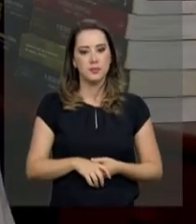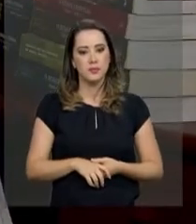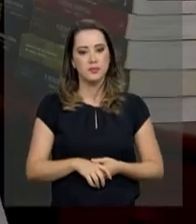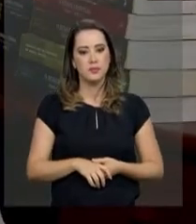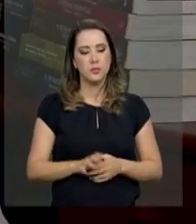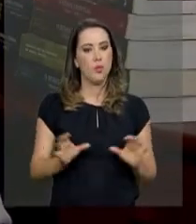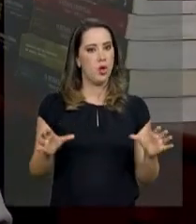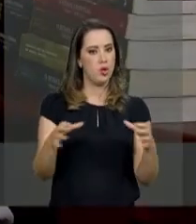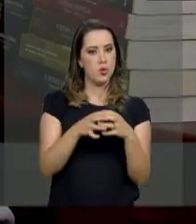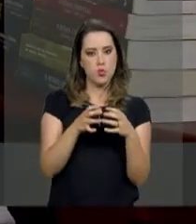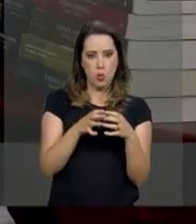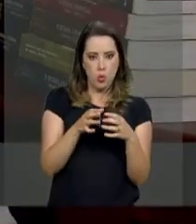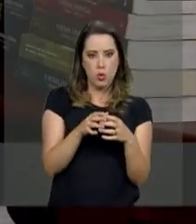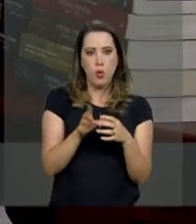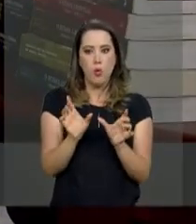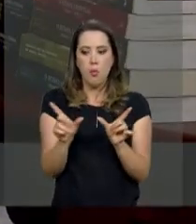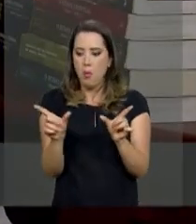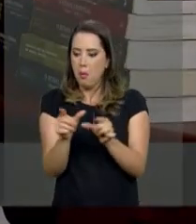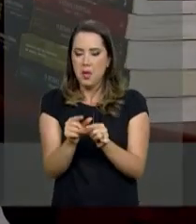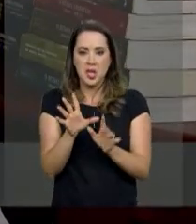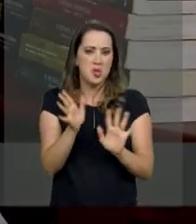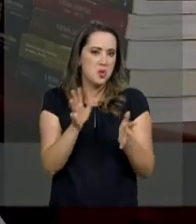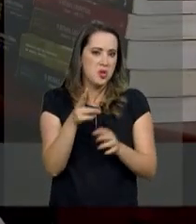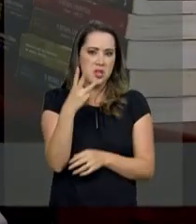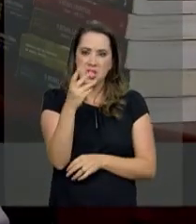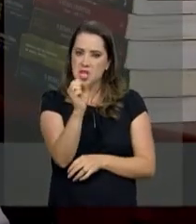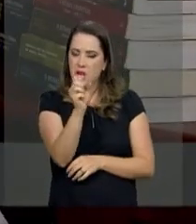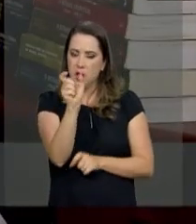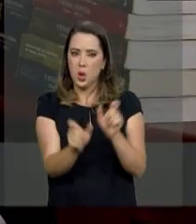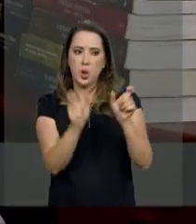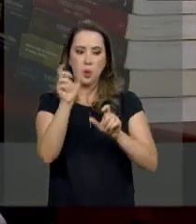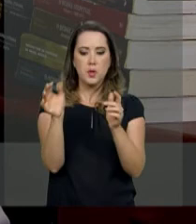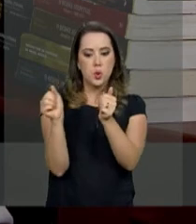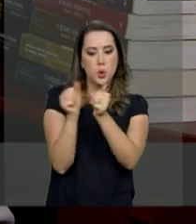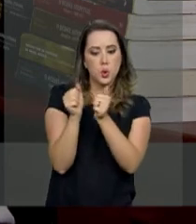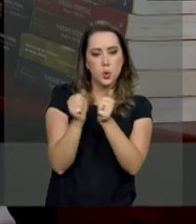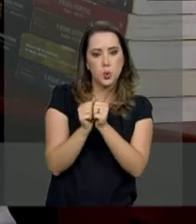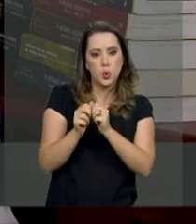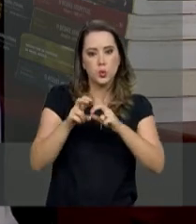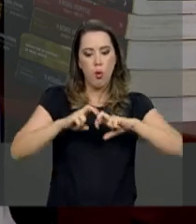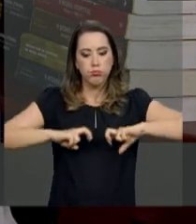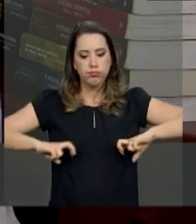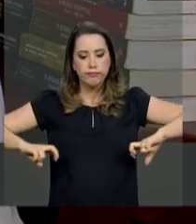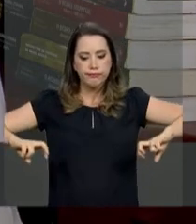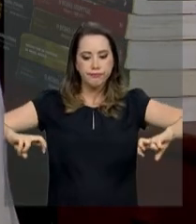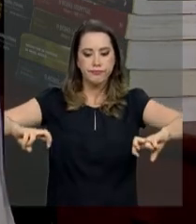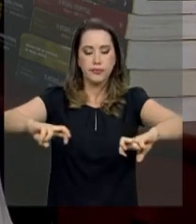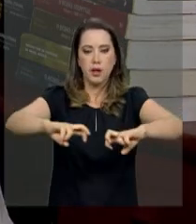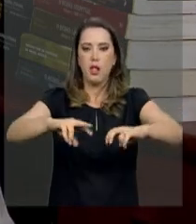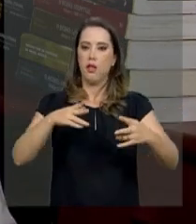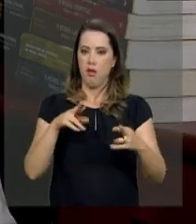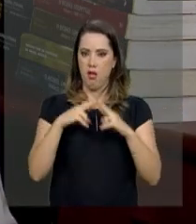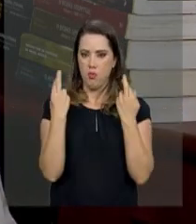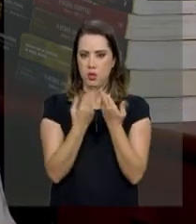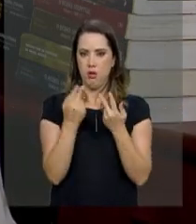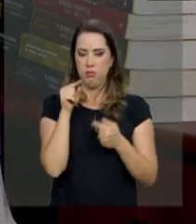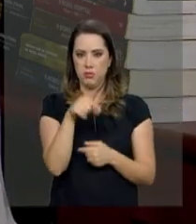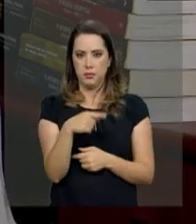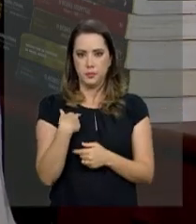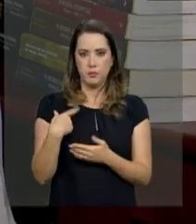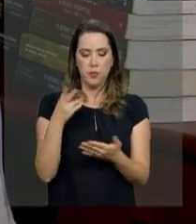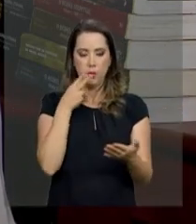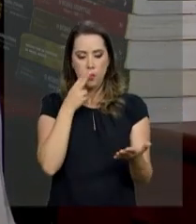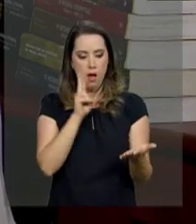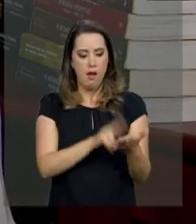comitiva pequena mas um 38 pessoas e ó receber essas de